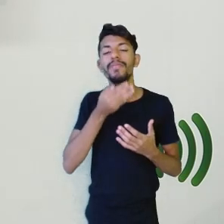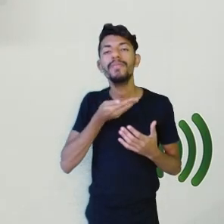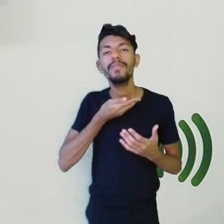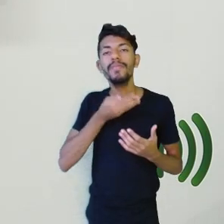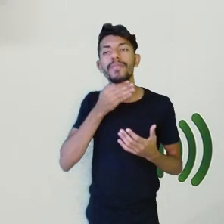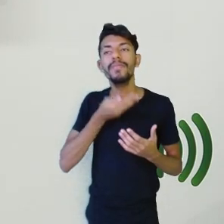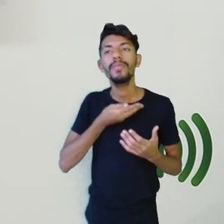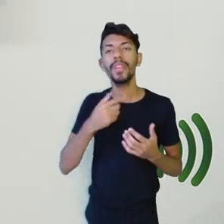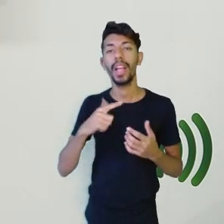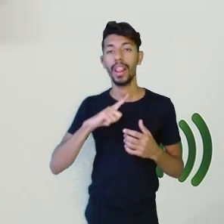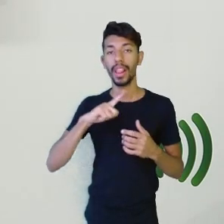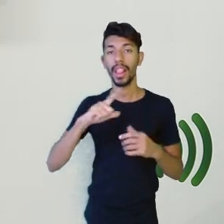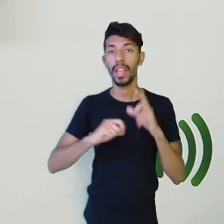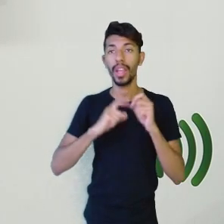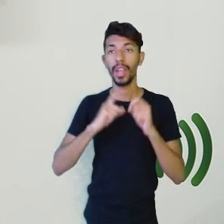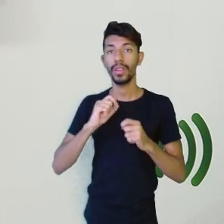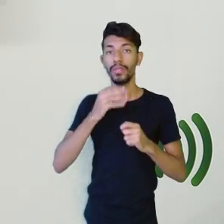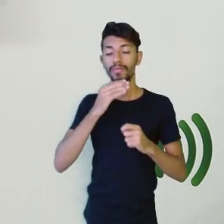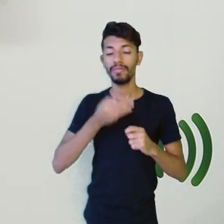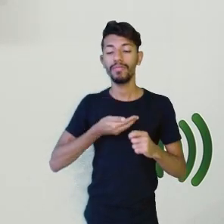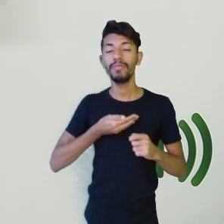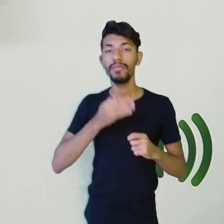aqui perto do estômago dela,